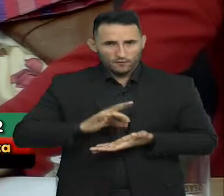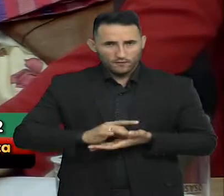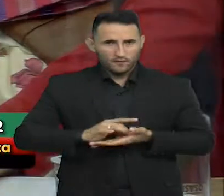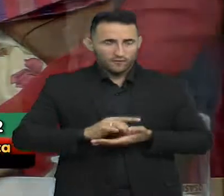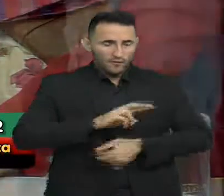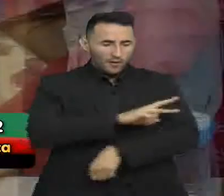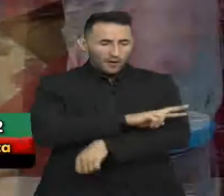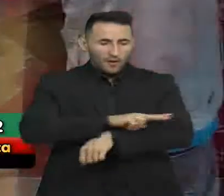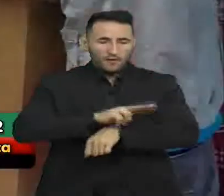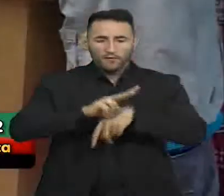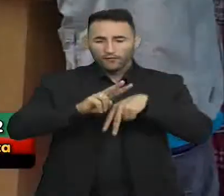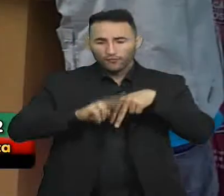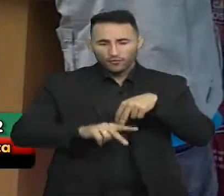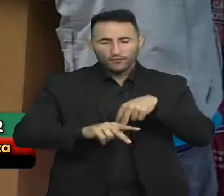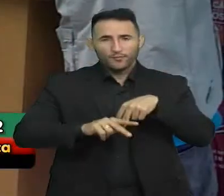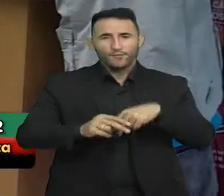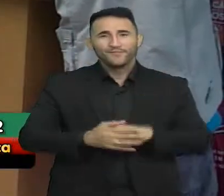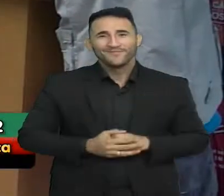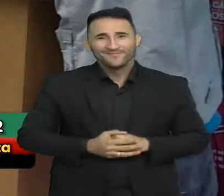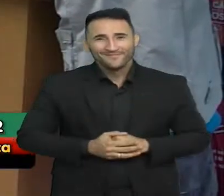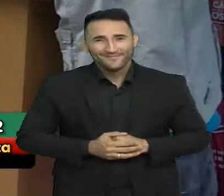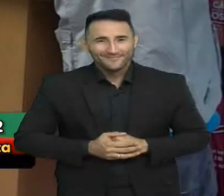de Raça e Gênero.